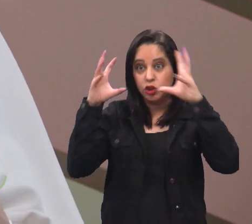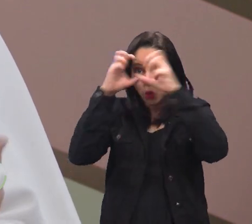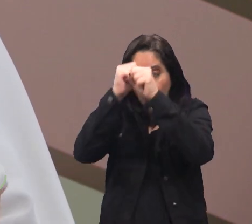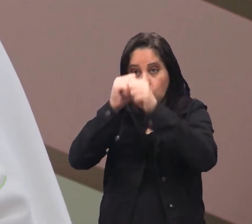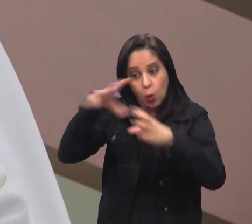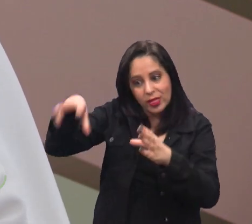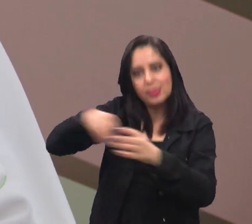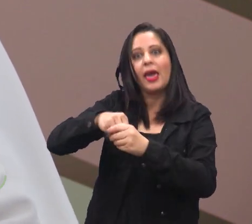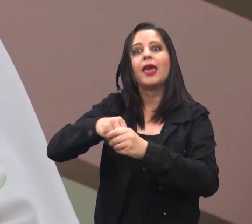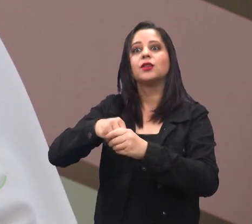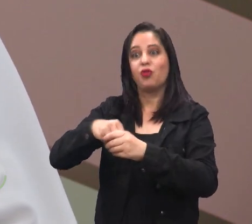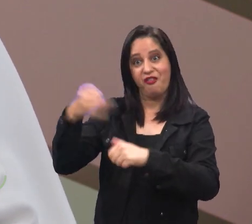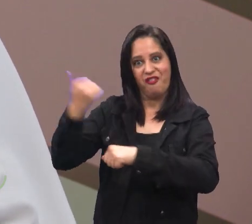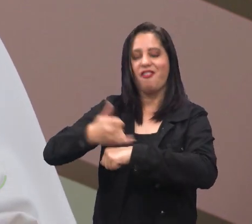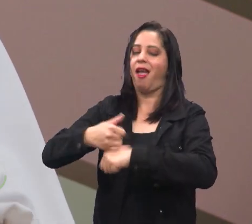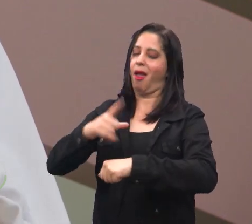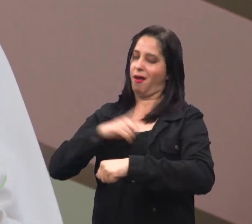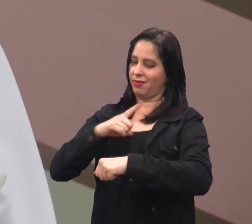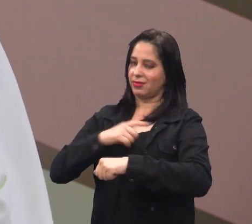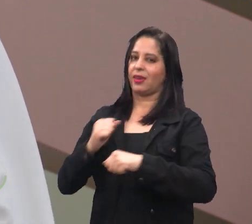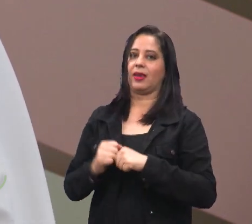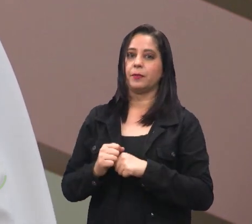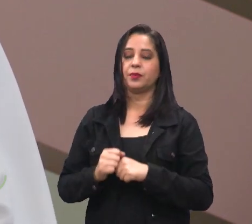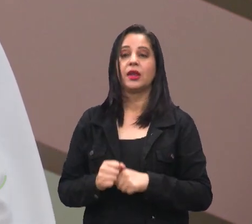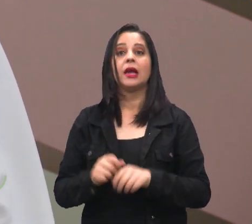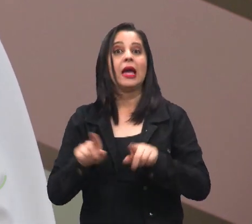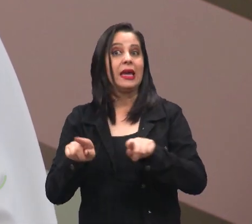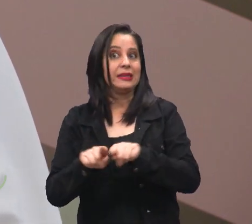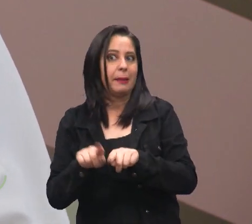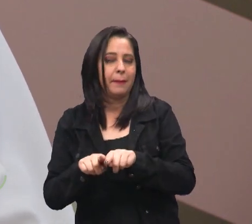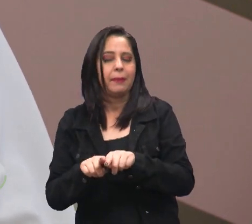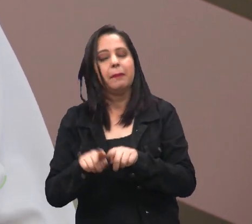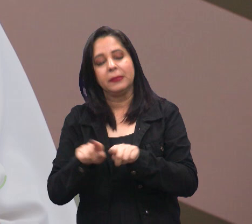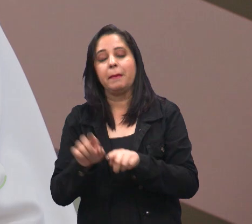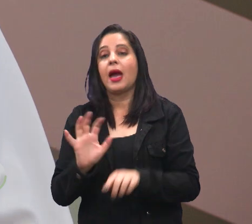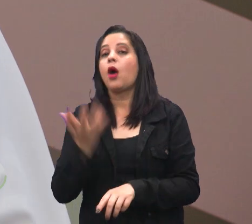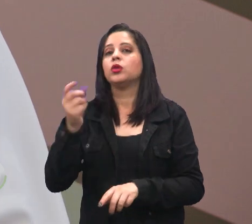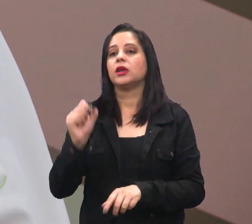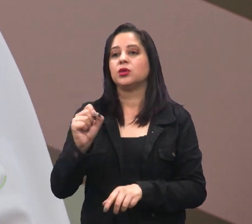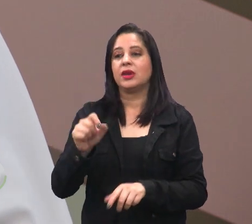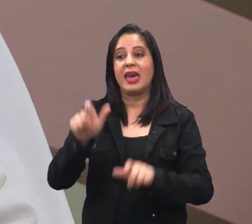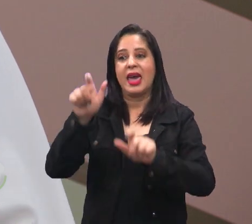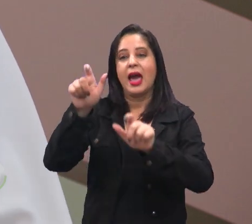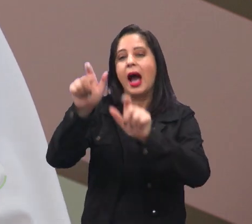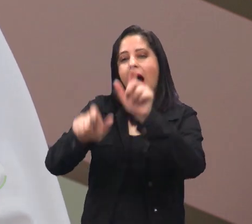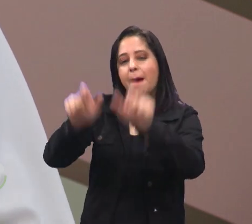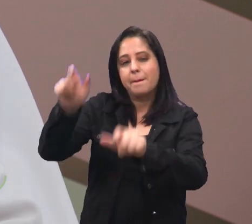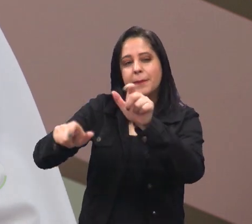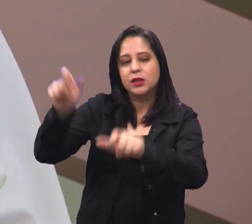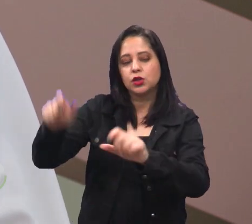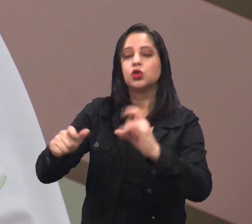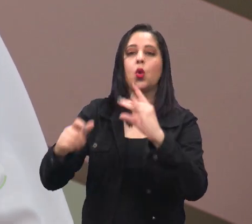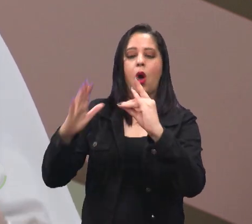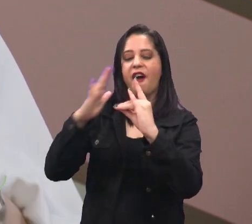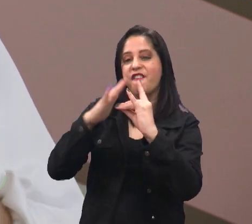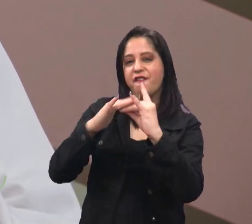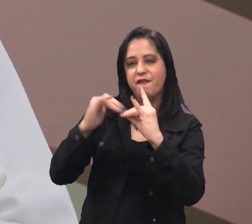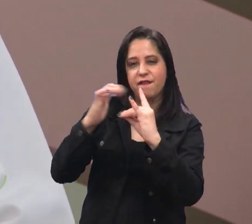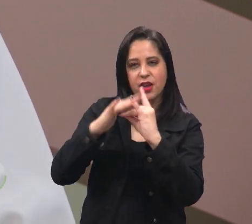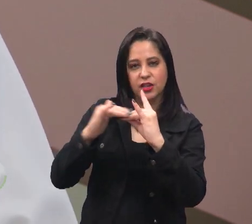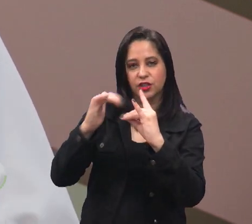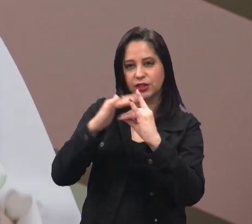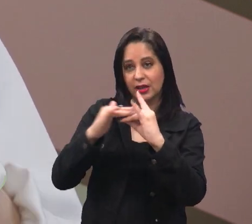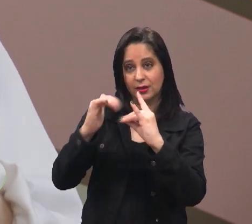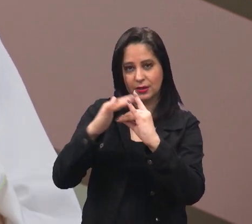E também é muito comum nos pacientes que são vegetarianos, assim, estritos, que a vitamina B12 é uma vitamina extremamente importante para o